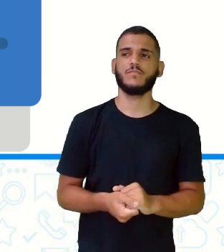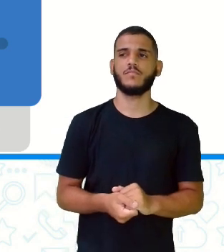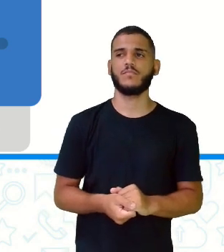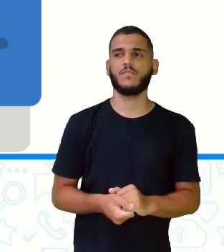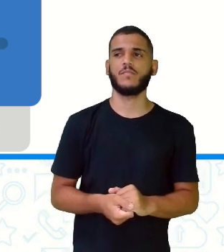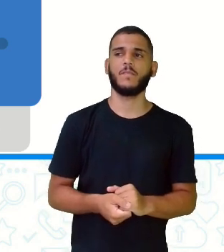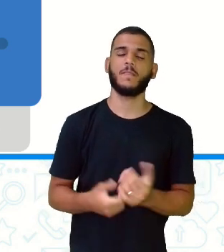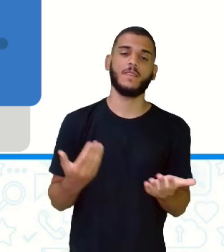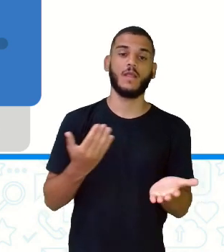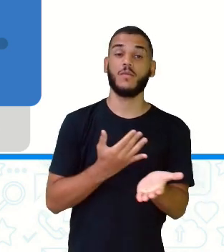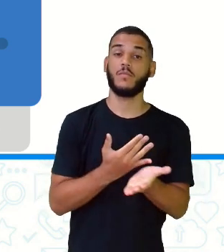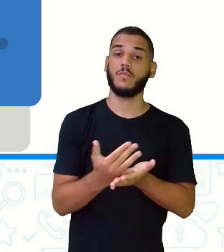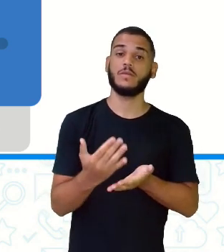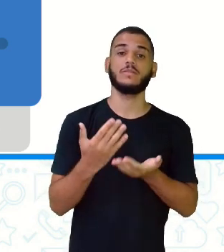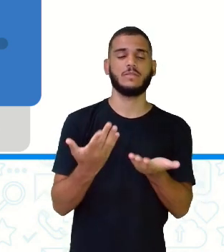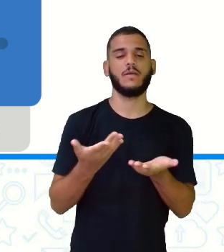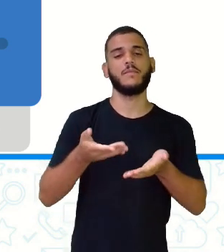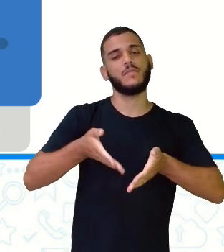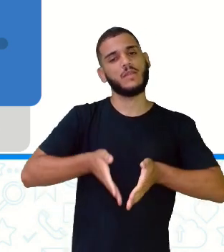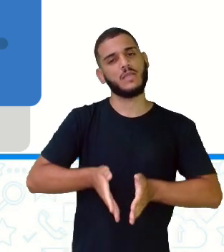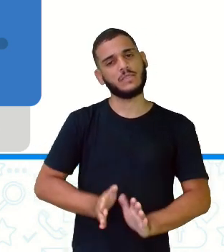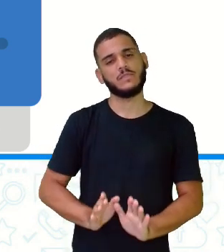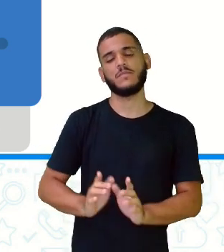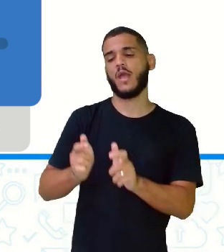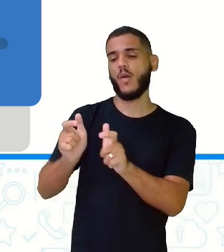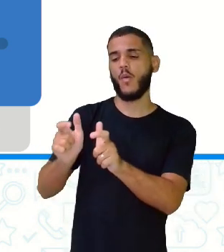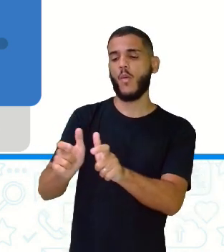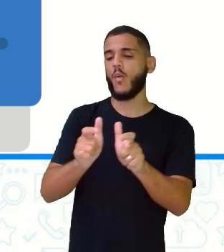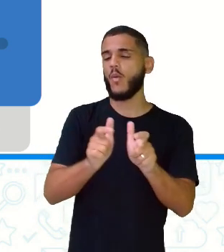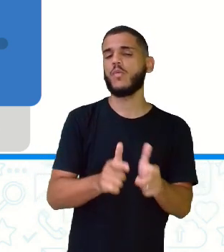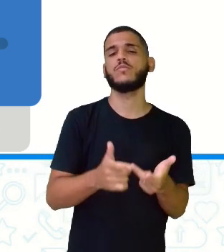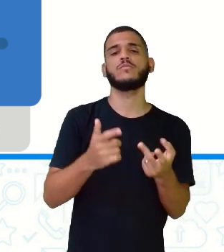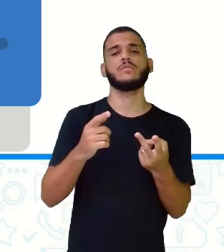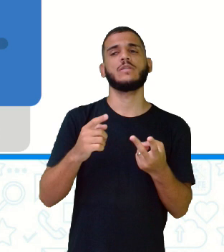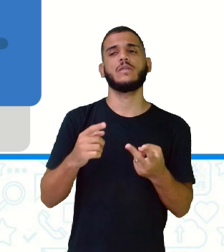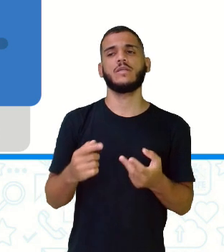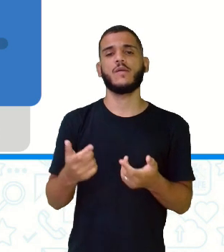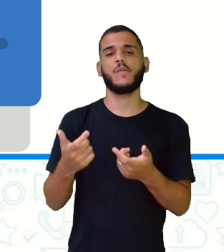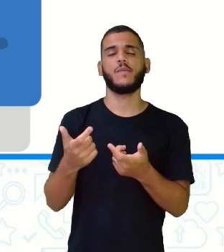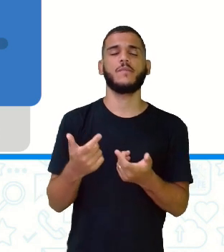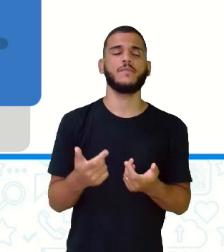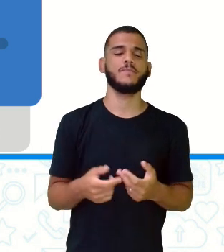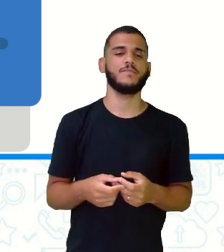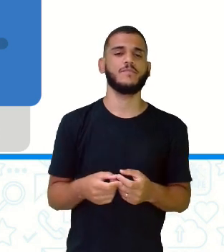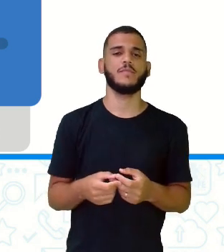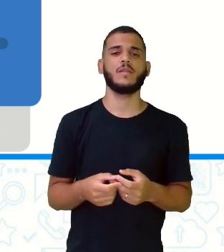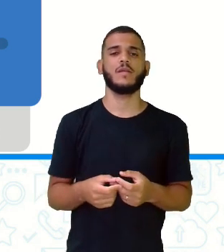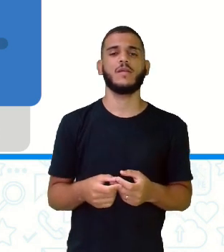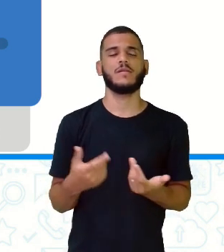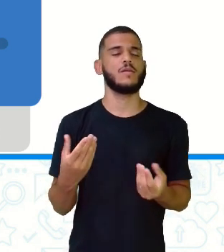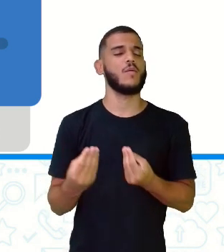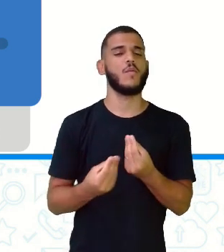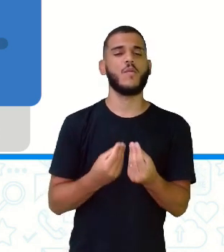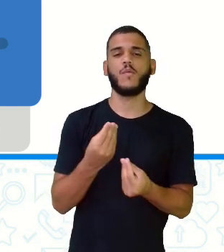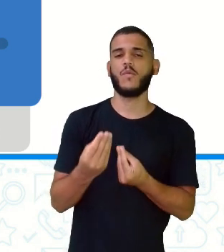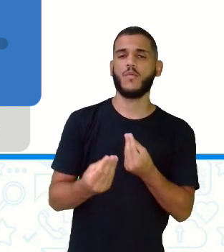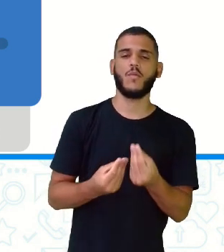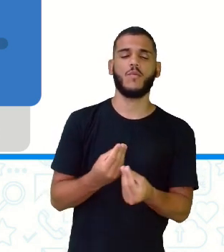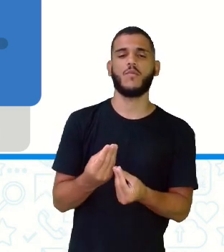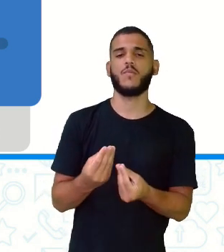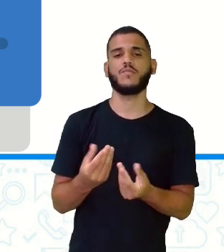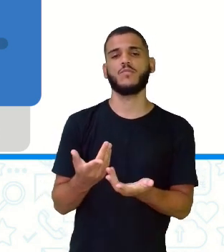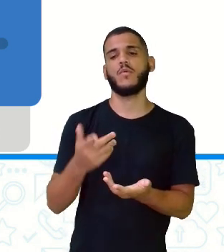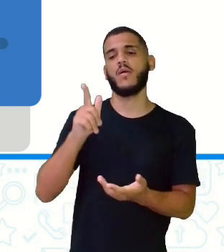pelo nascimento, onde nasceu, como o lugar que nasceu, como se deu aí essa forma